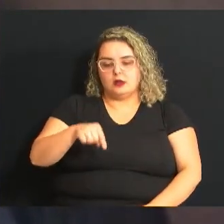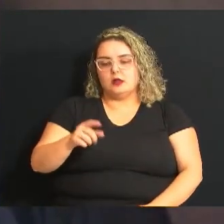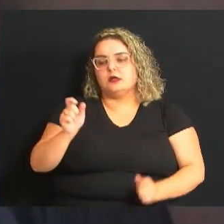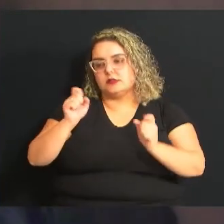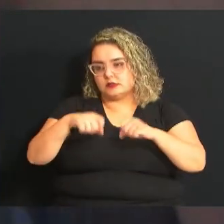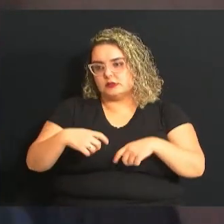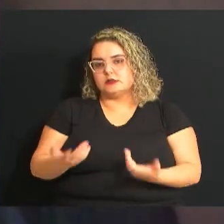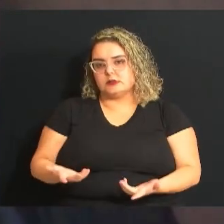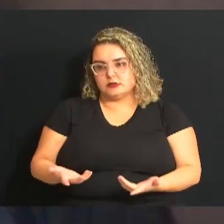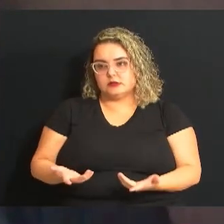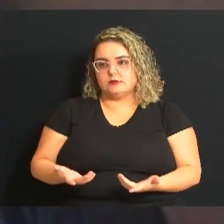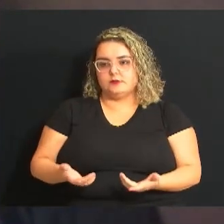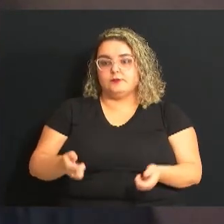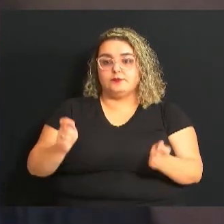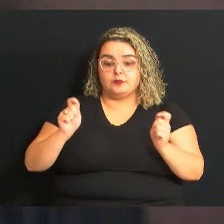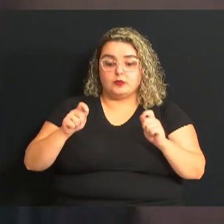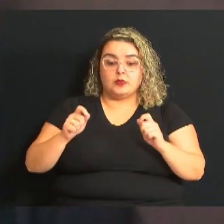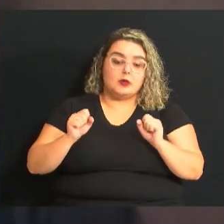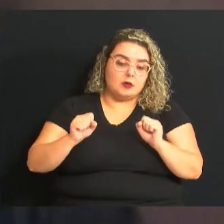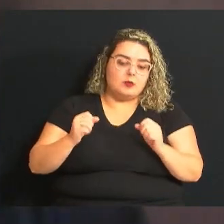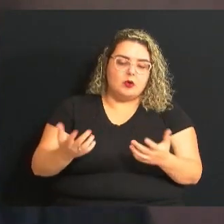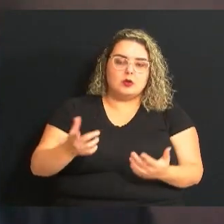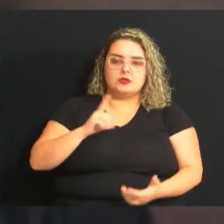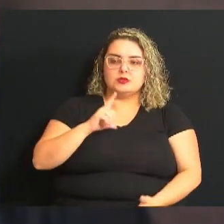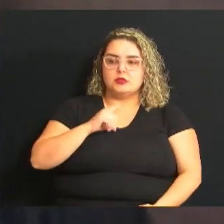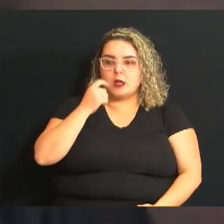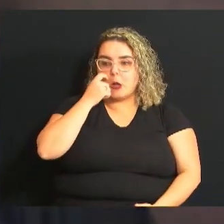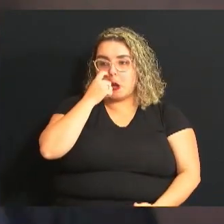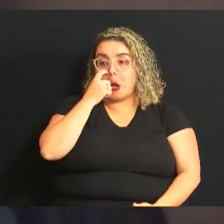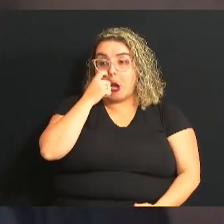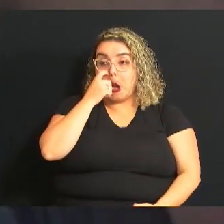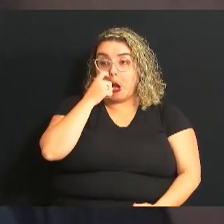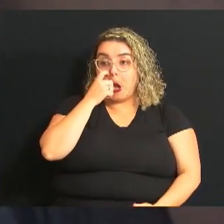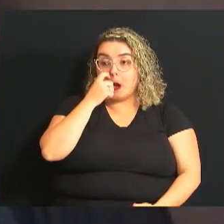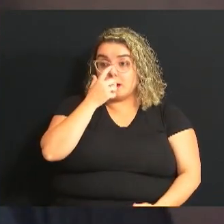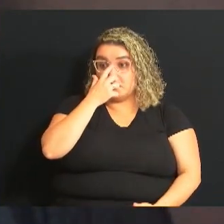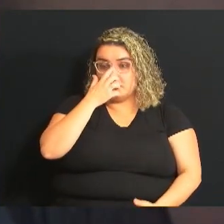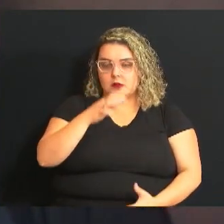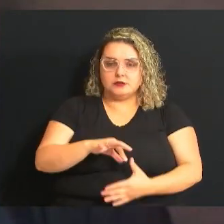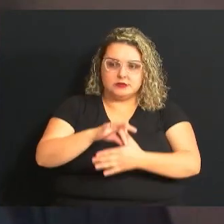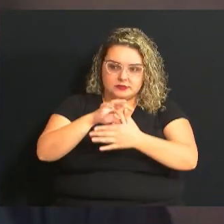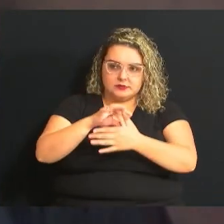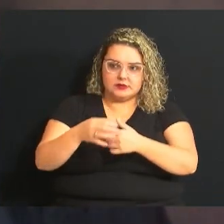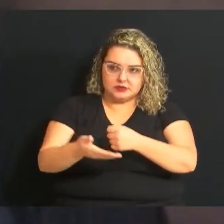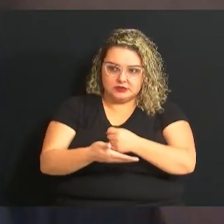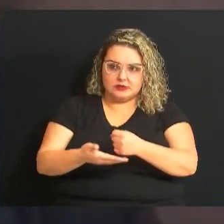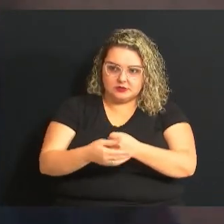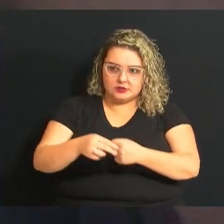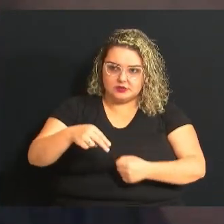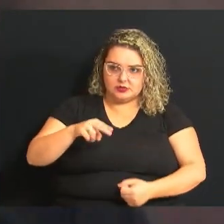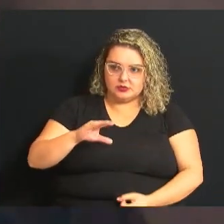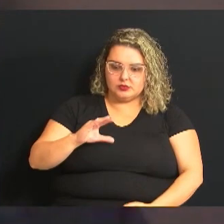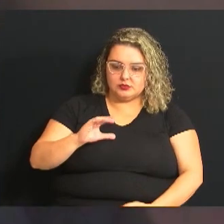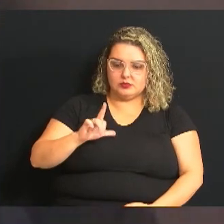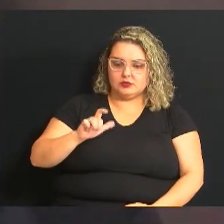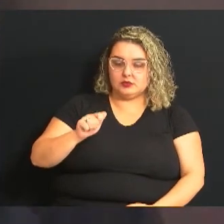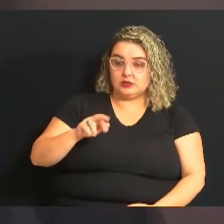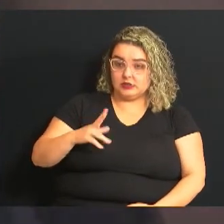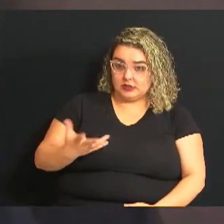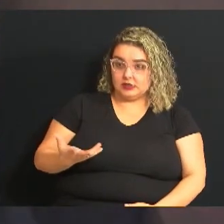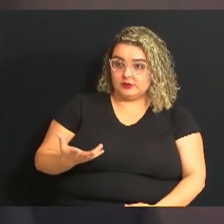de Donbass, que fica no leste da Ucrânia, onde ficam regiões separatistas de Luhansk e